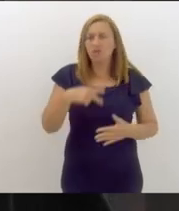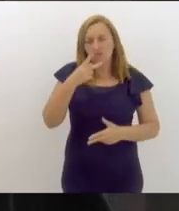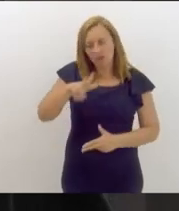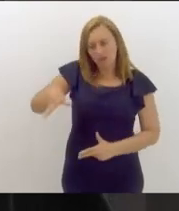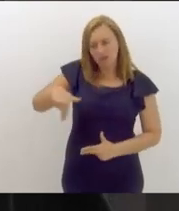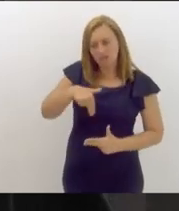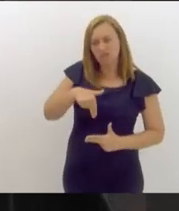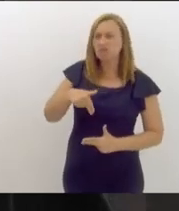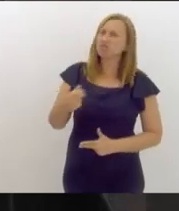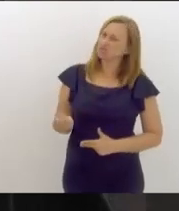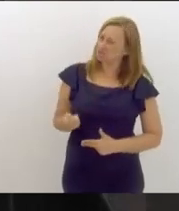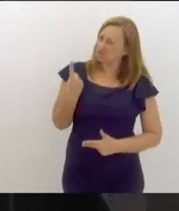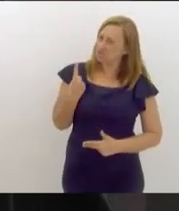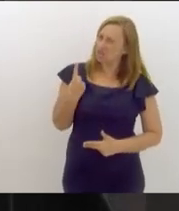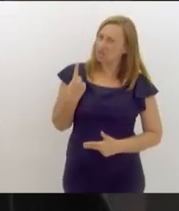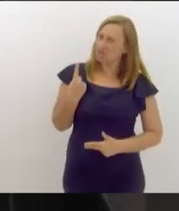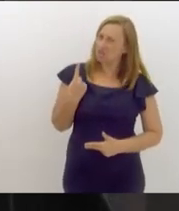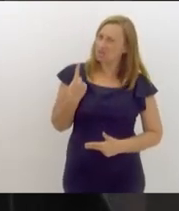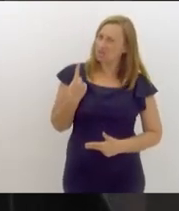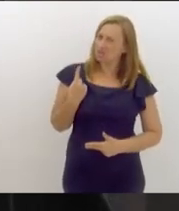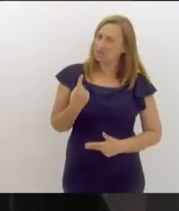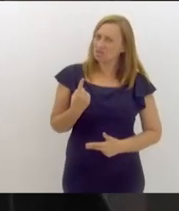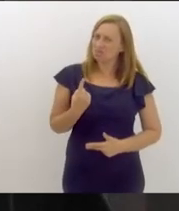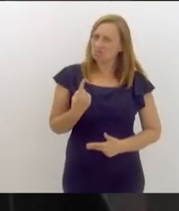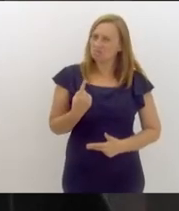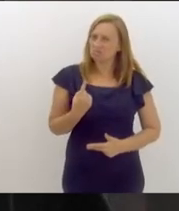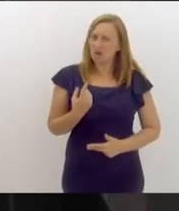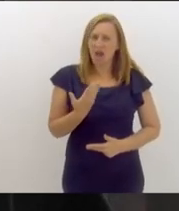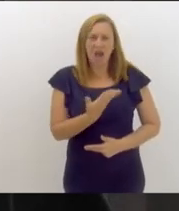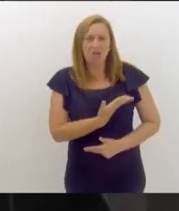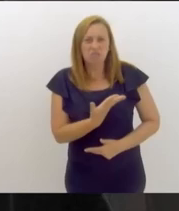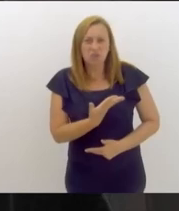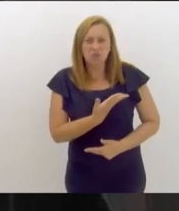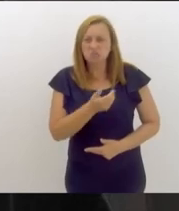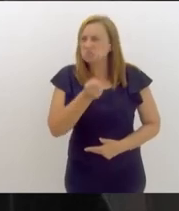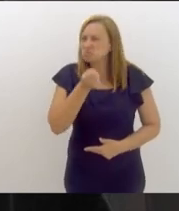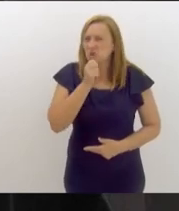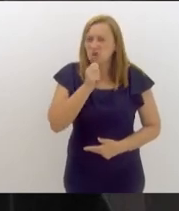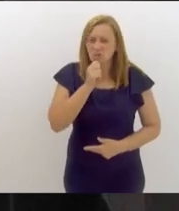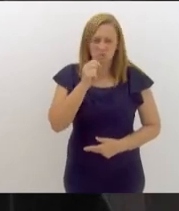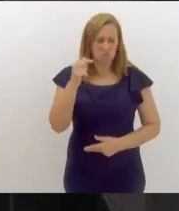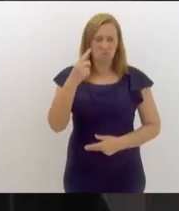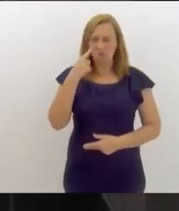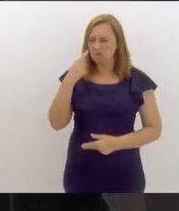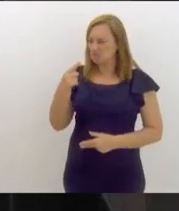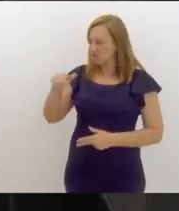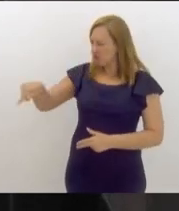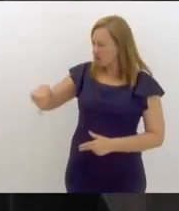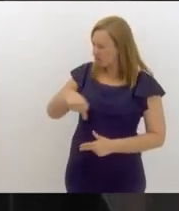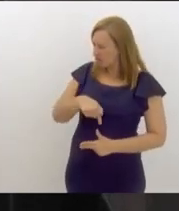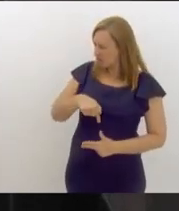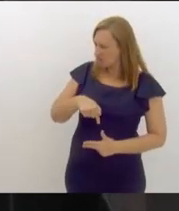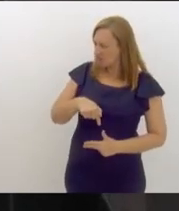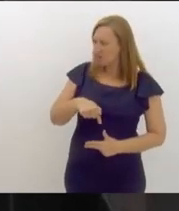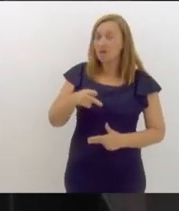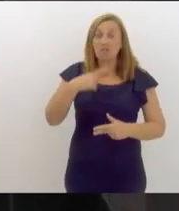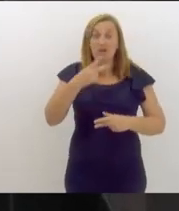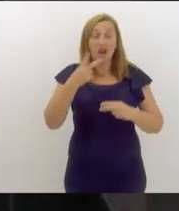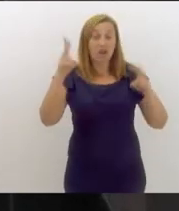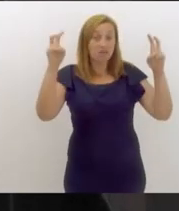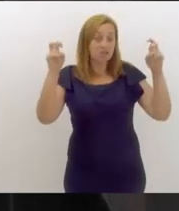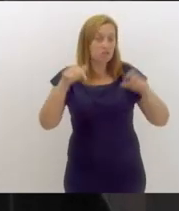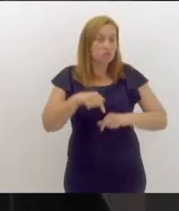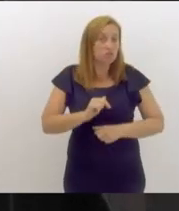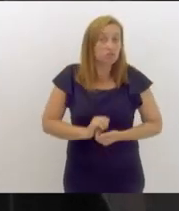Tribuna estranheza de nenhum colega de manifestado de abordado o assunto dessa